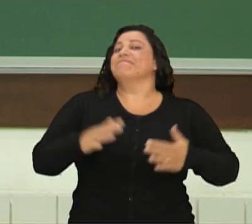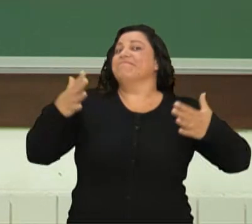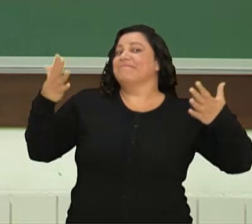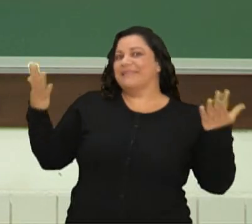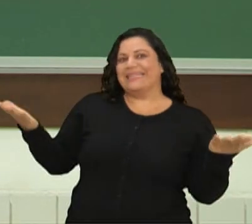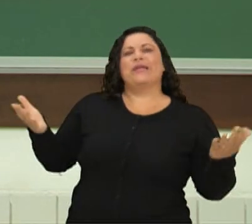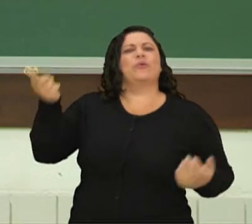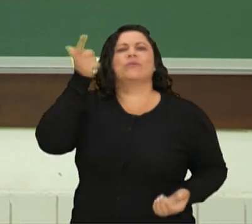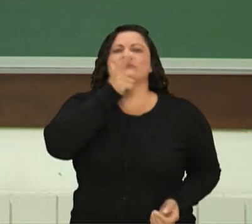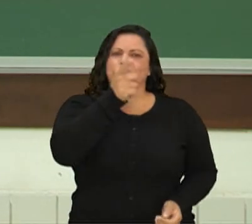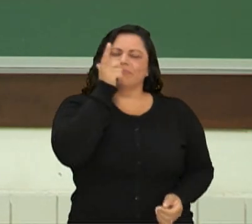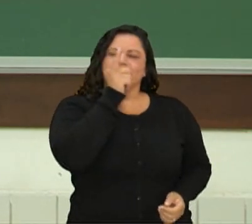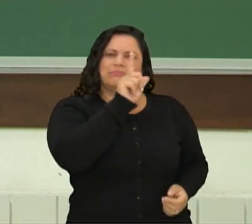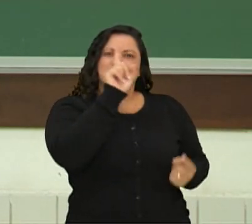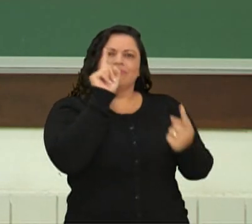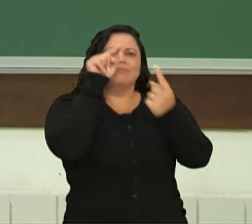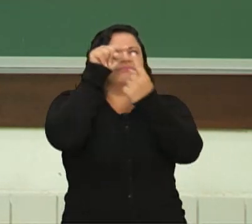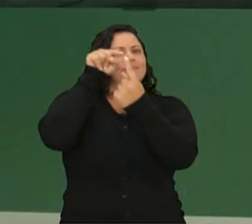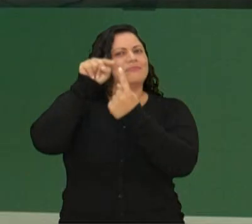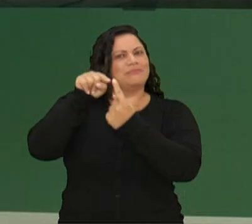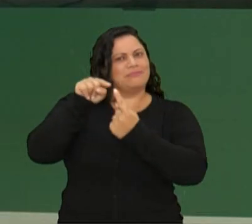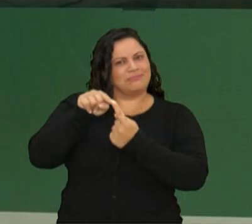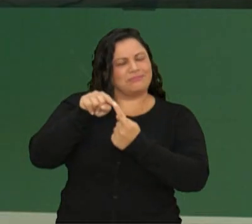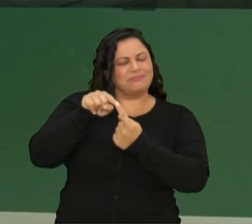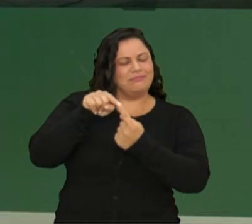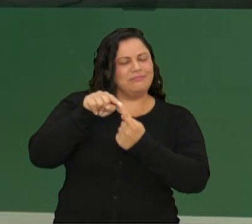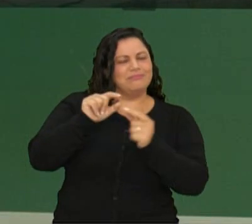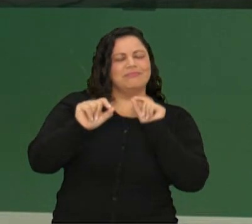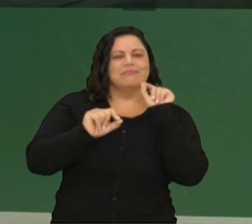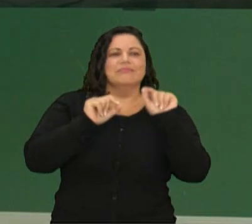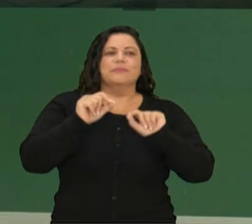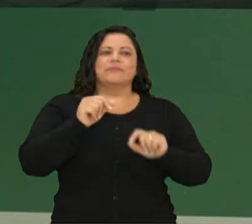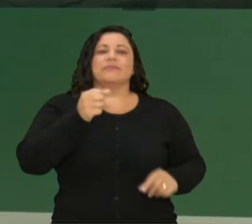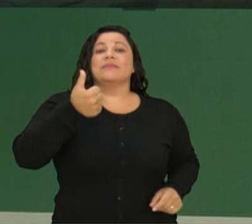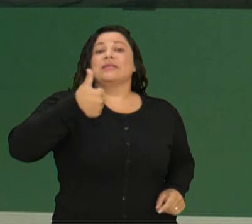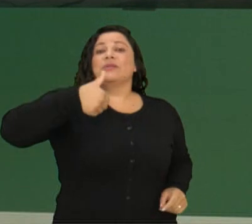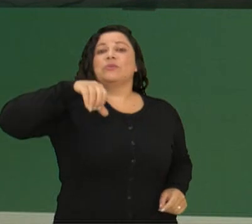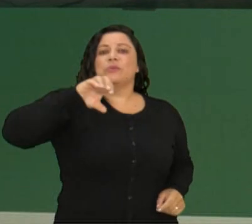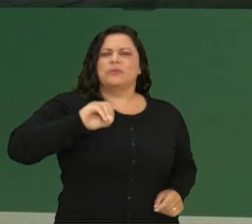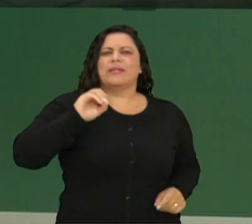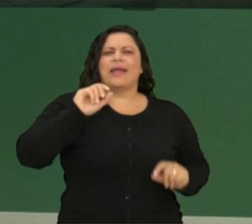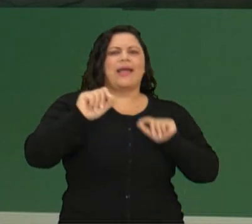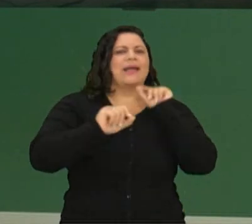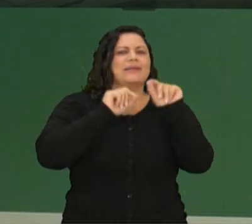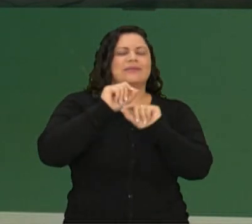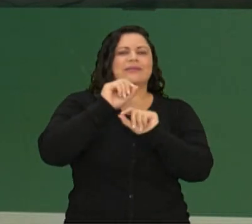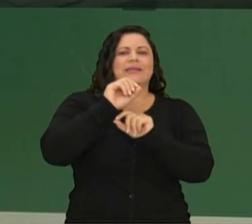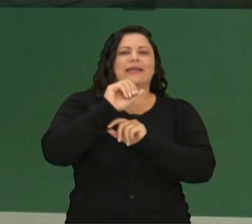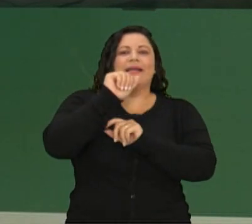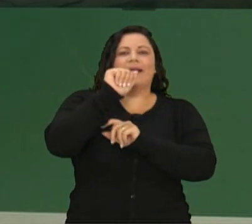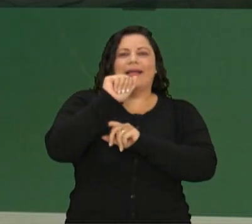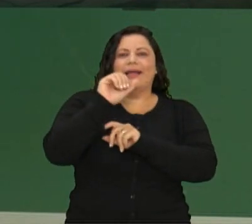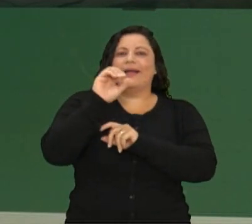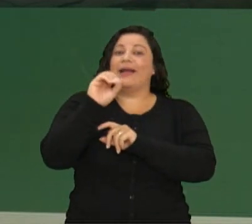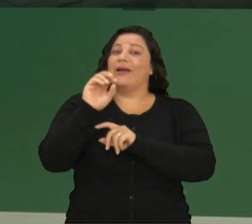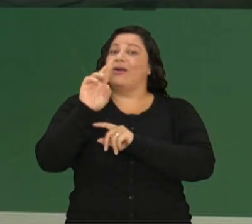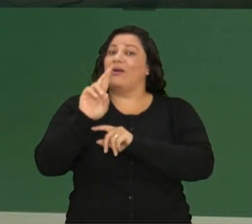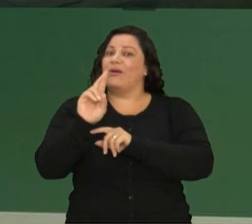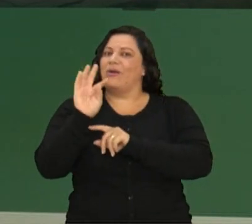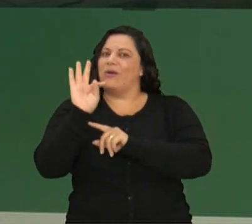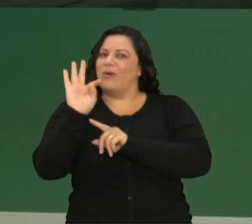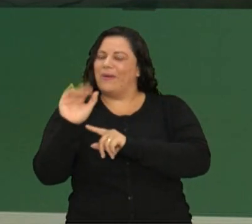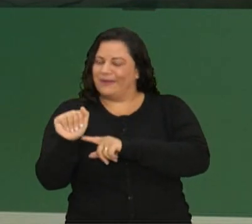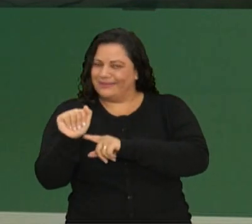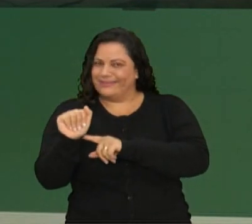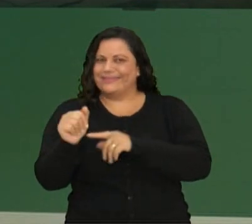Então, conseguiu identificar? A estrutura de número 10 é a artéria aorta. E qual que é a função dela? Ela